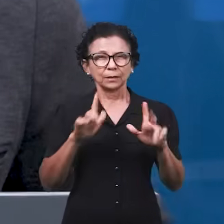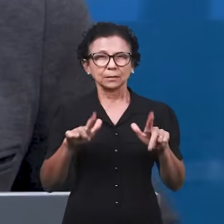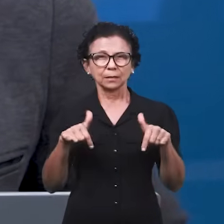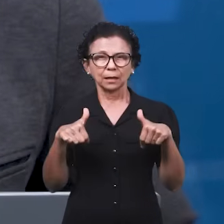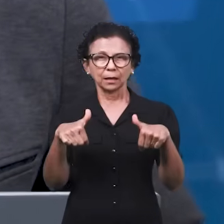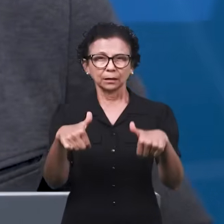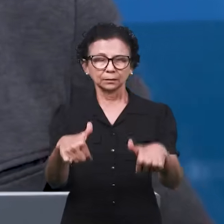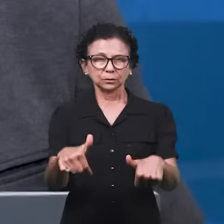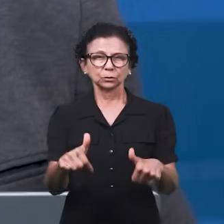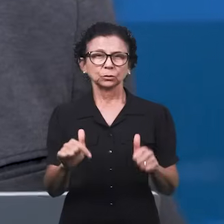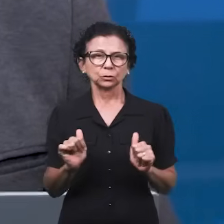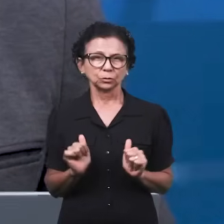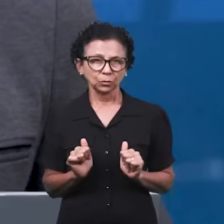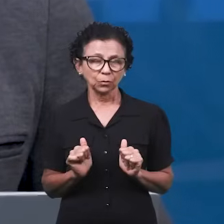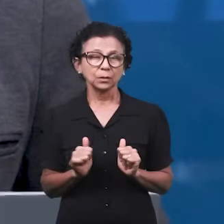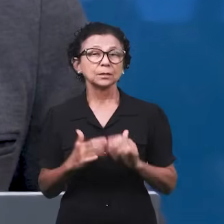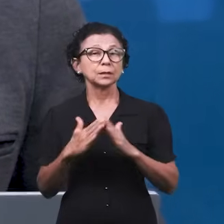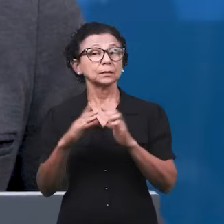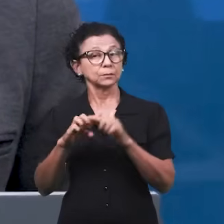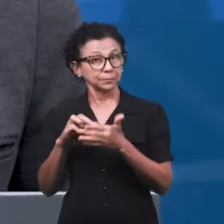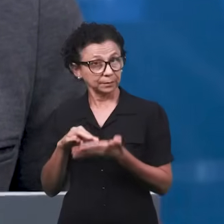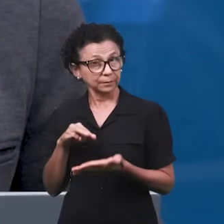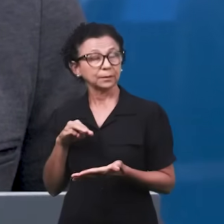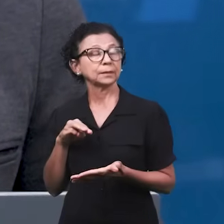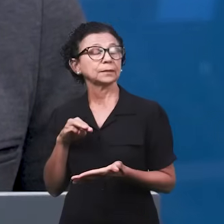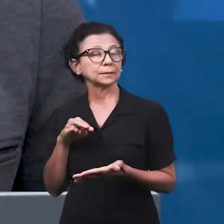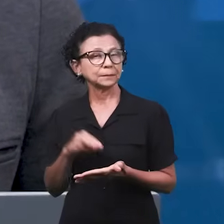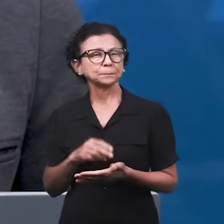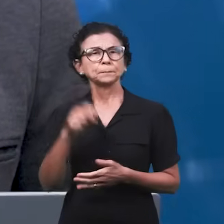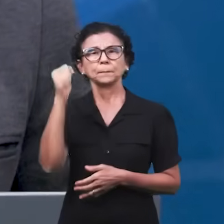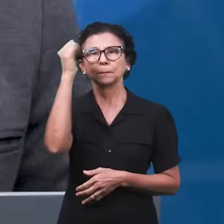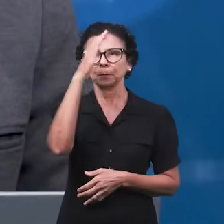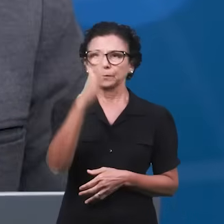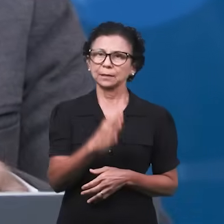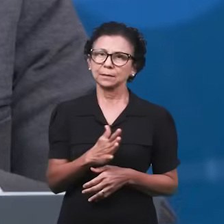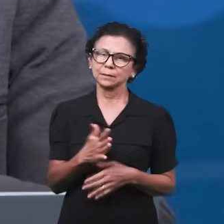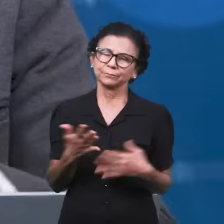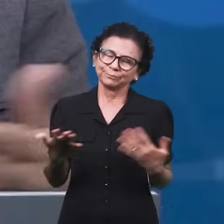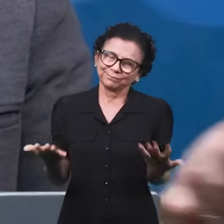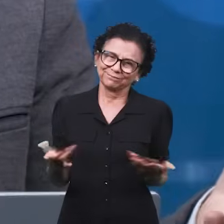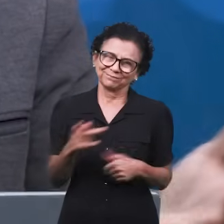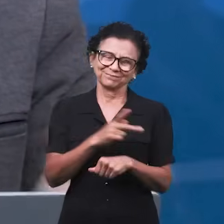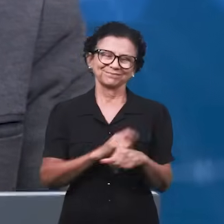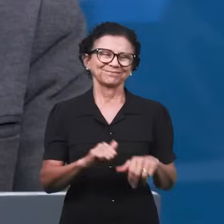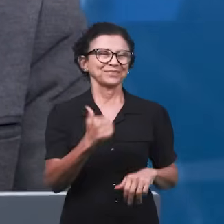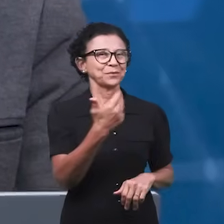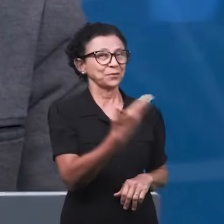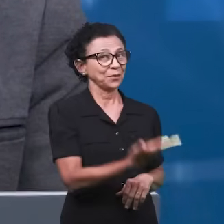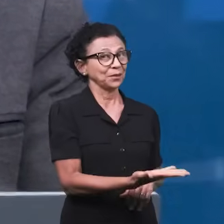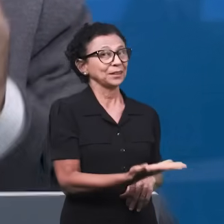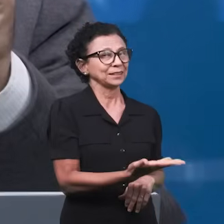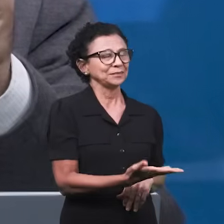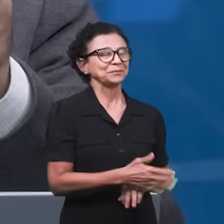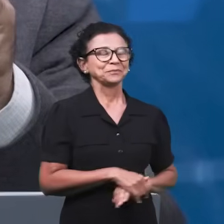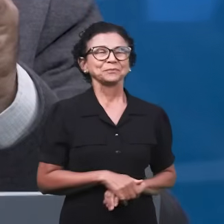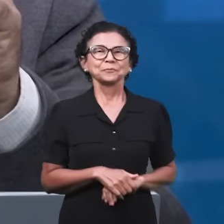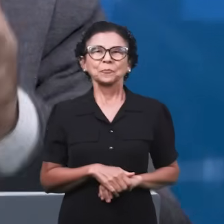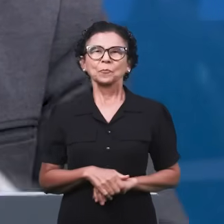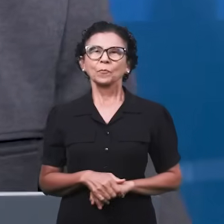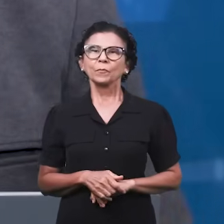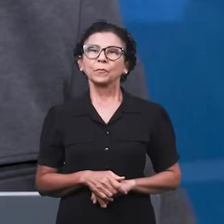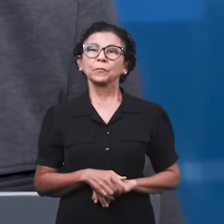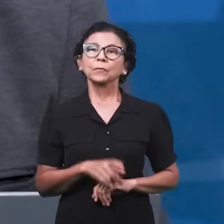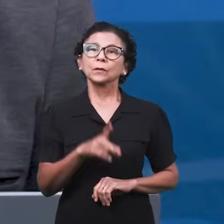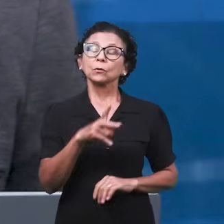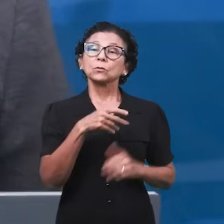conferir diversas ações realizadas pela Igreja Cristã Maranata no Brasil. E, é claro, vamos falar sobre o exterior. Destaque com o exterior,